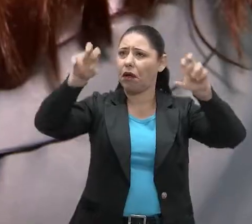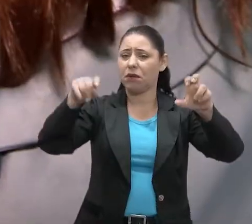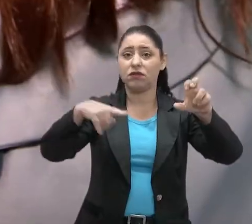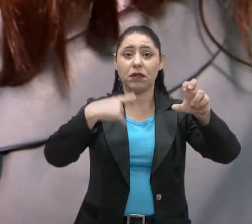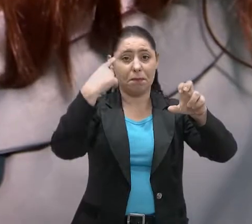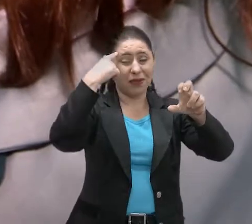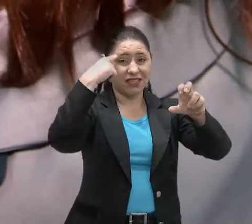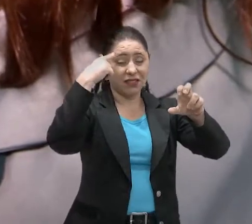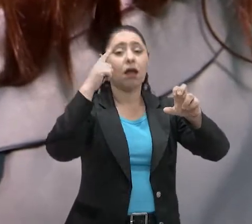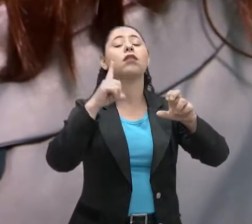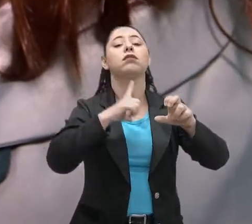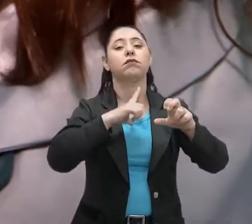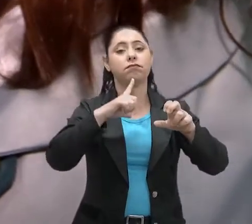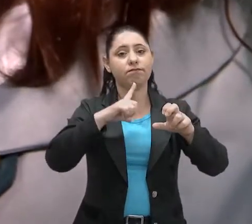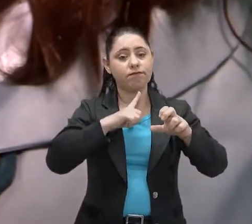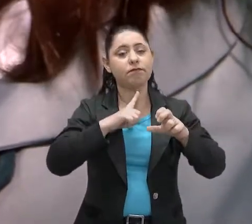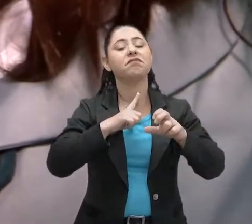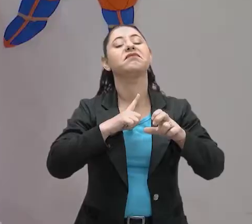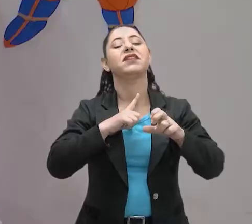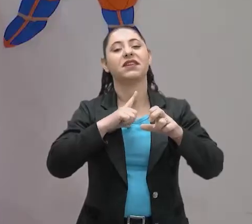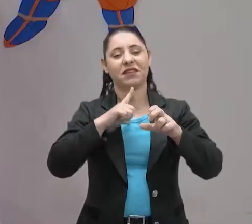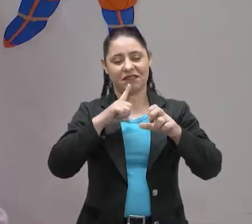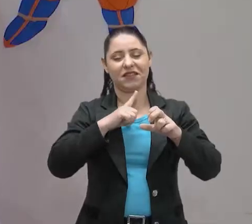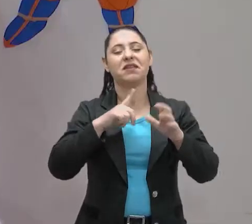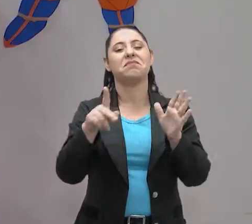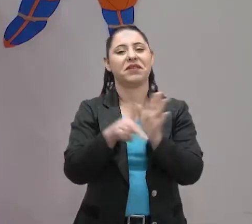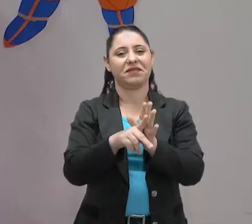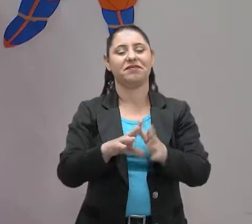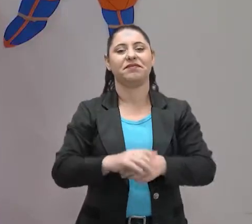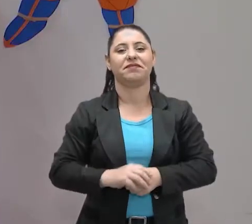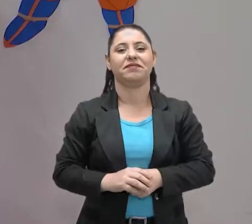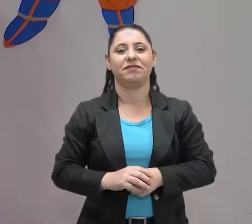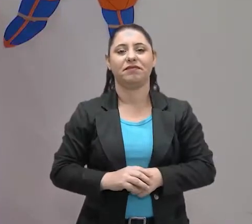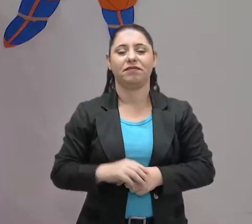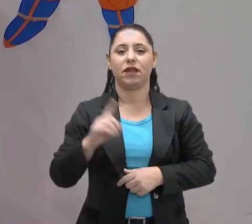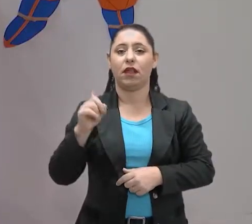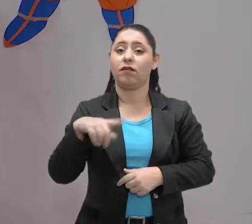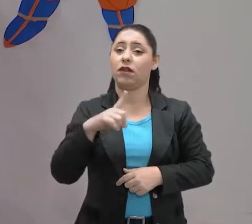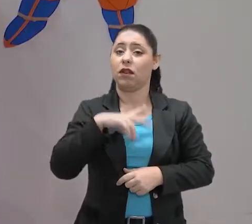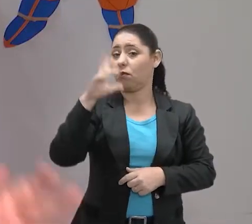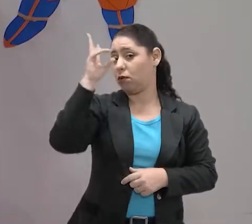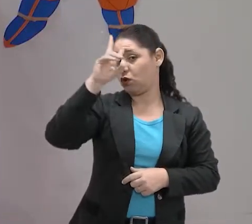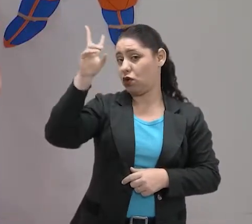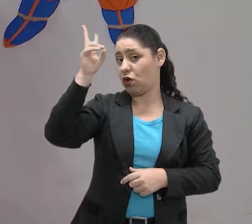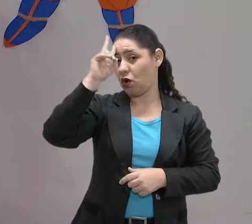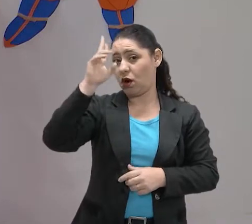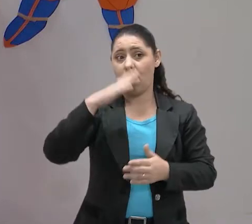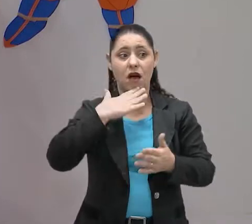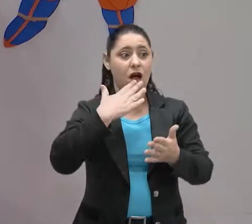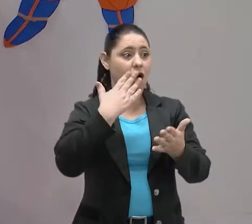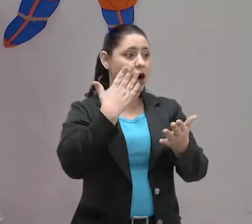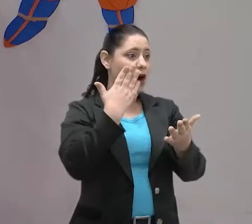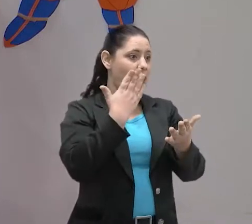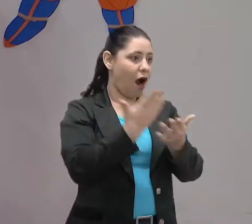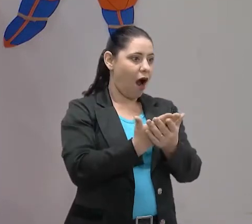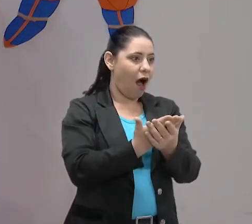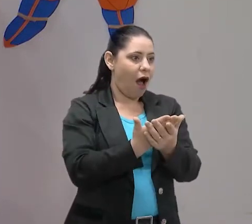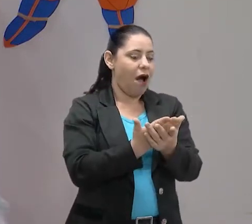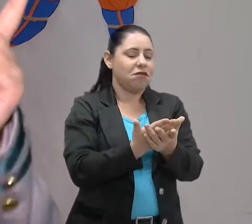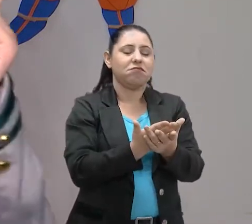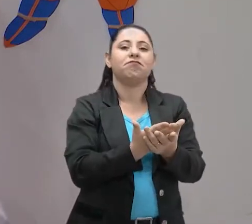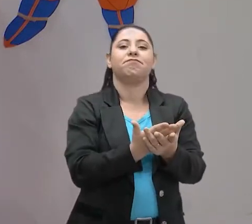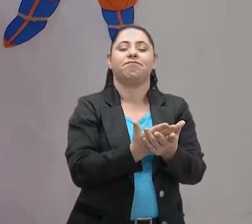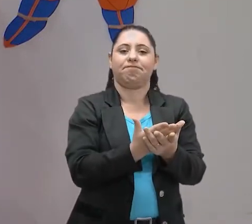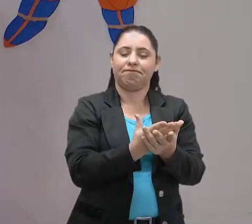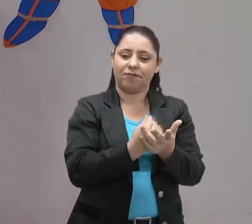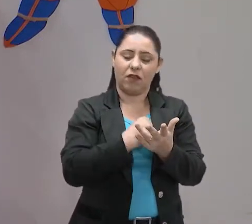tudo, sobre qualquer coisa que você pode imaginar, pode apostar que vai ter um mangá sobre isso. E vai ter tipo uma história muito incrível por